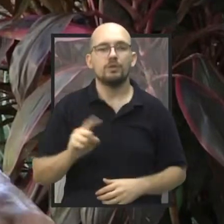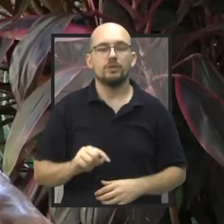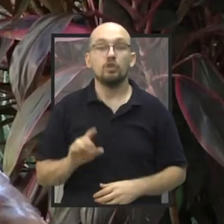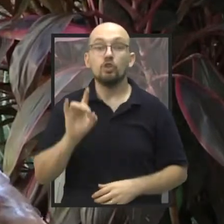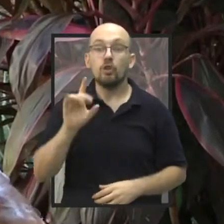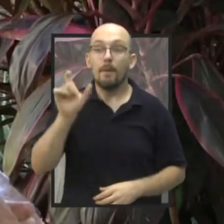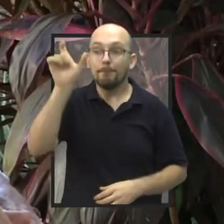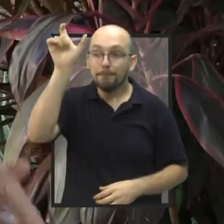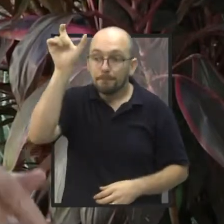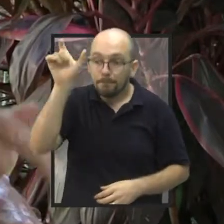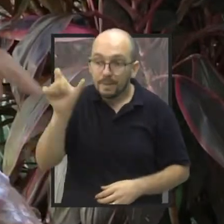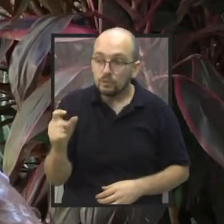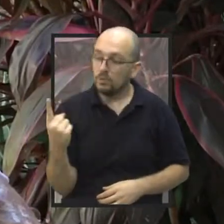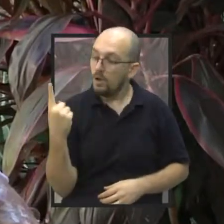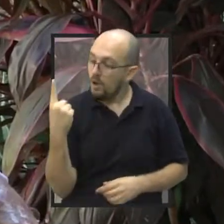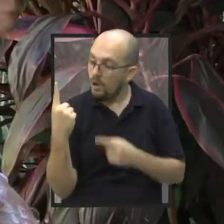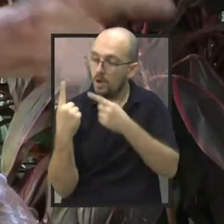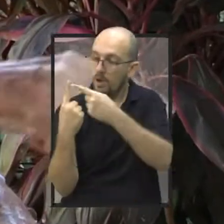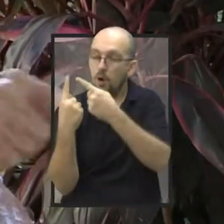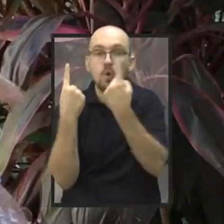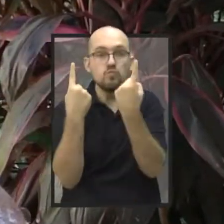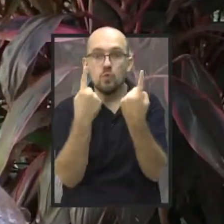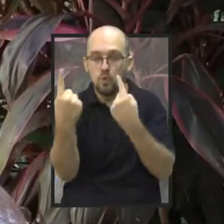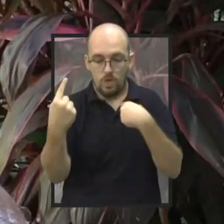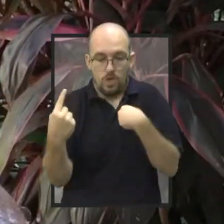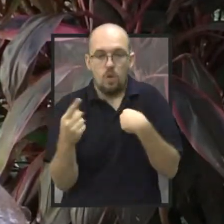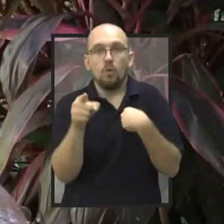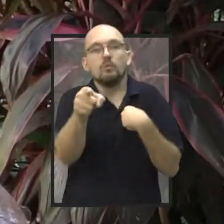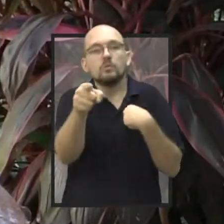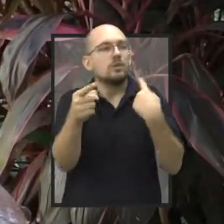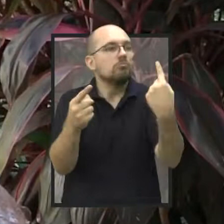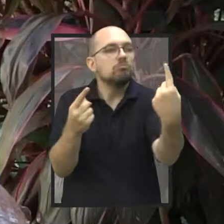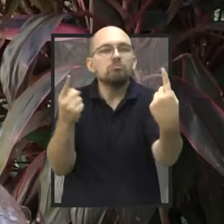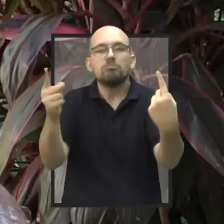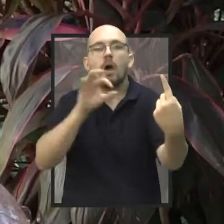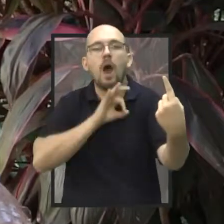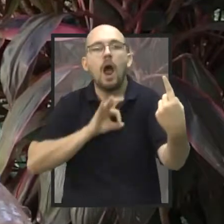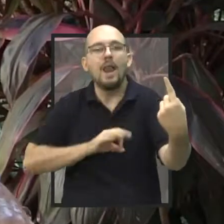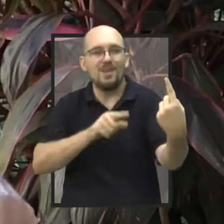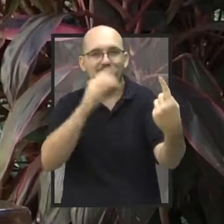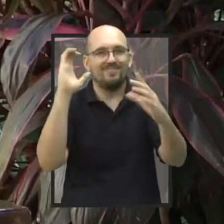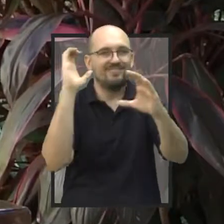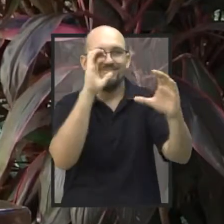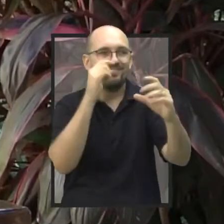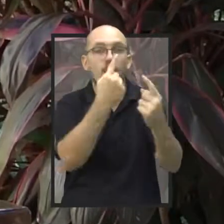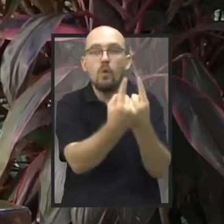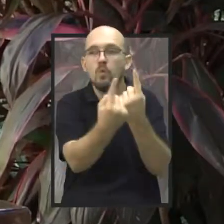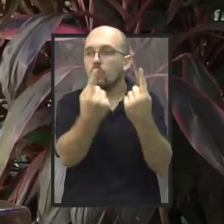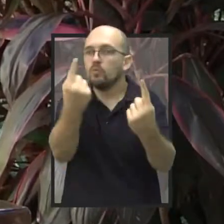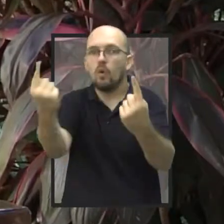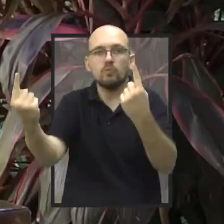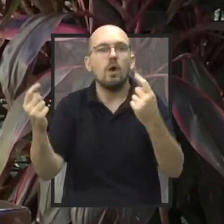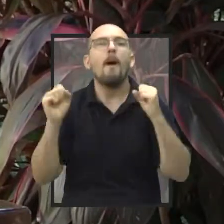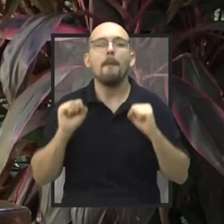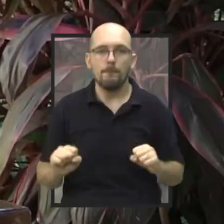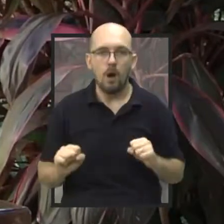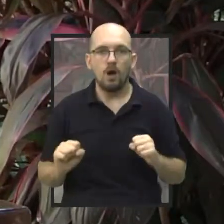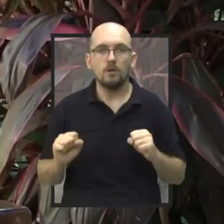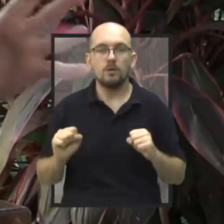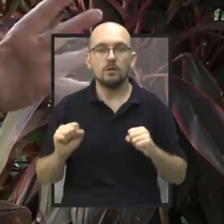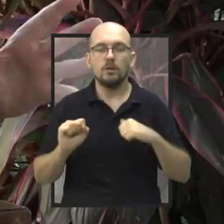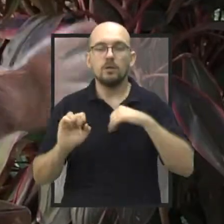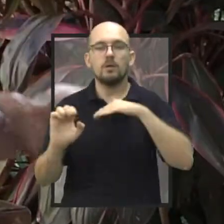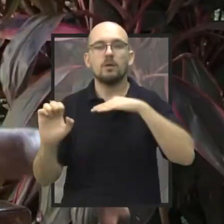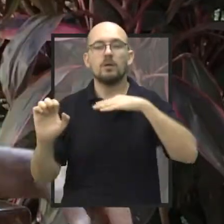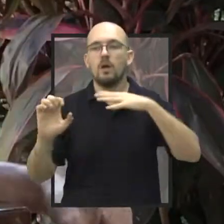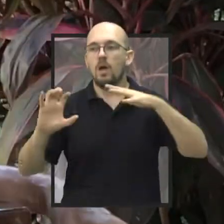Só o cidadão. Cidadão sou eu, é você, é o Carlos. Então veja bem,